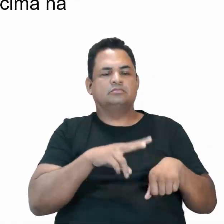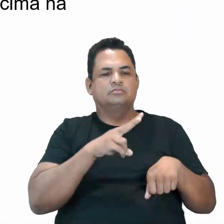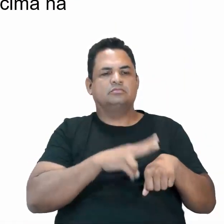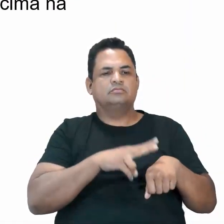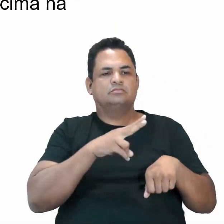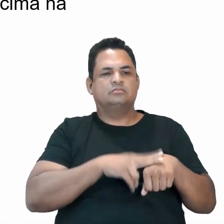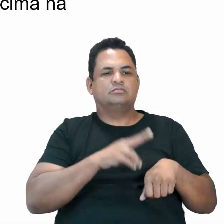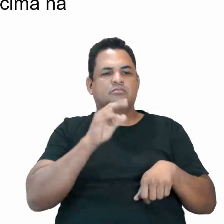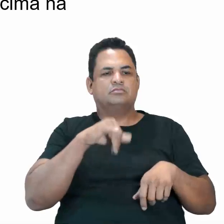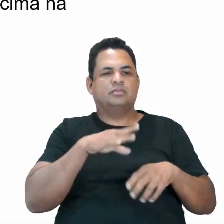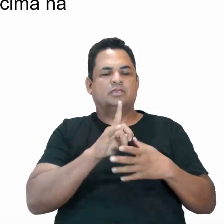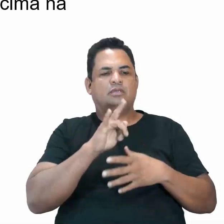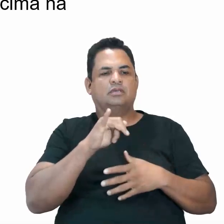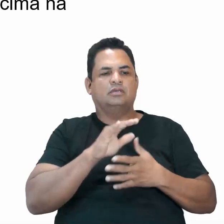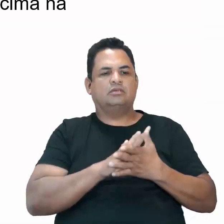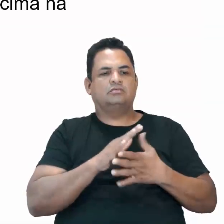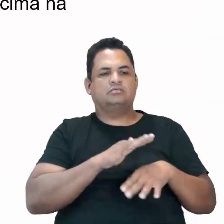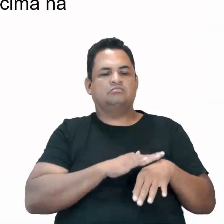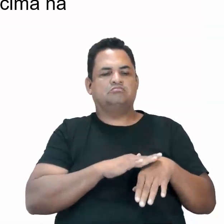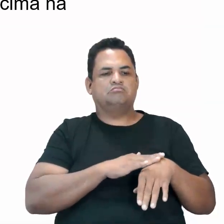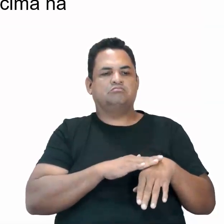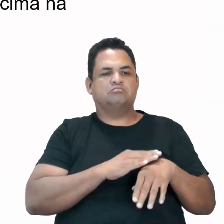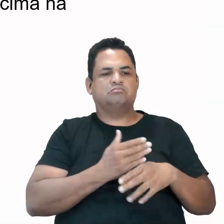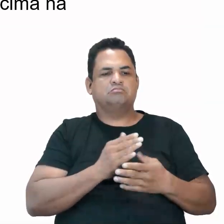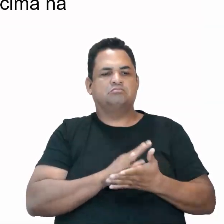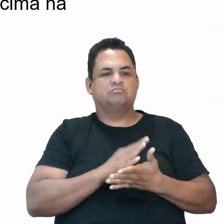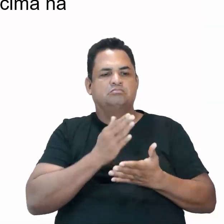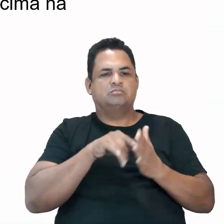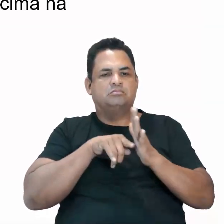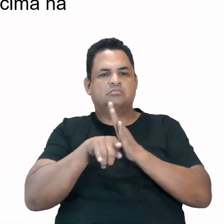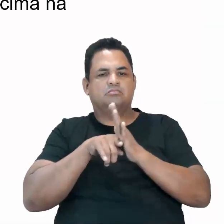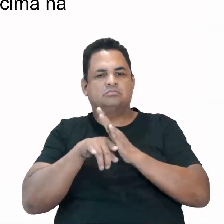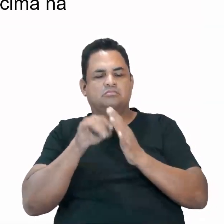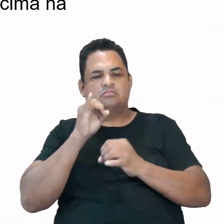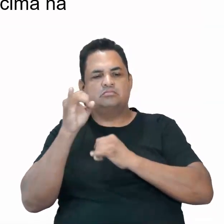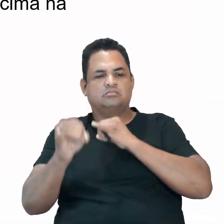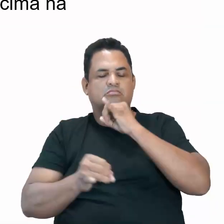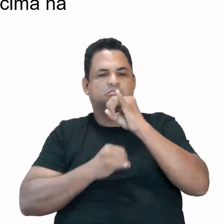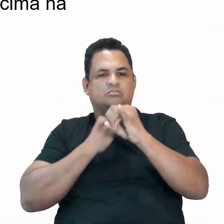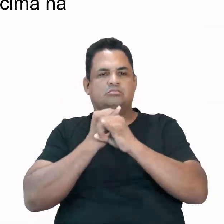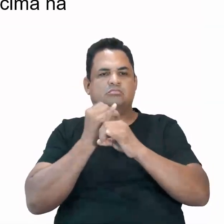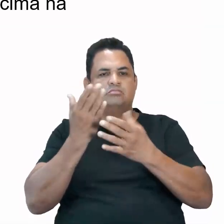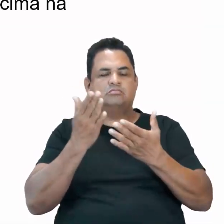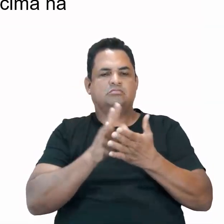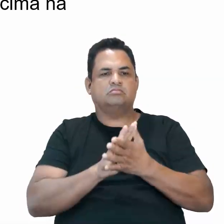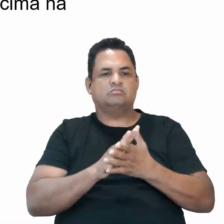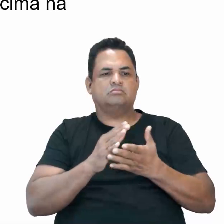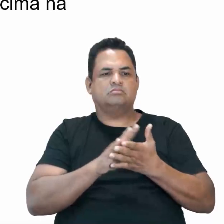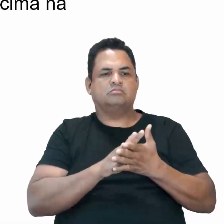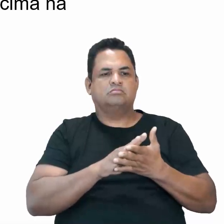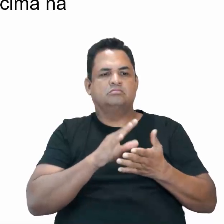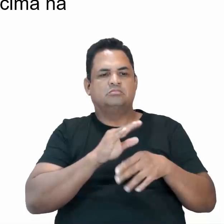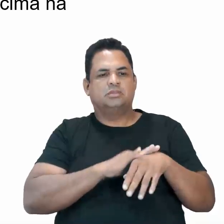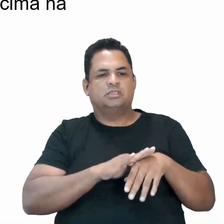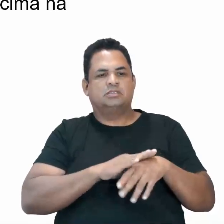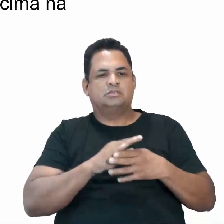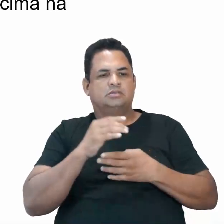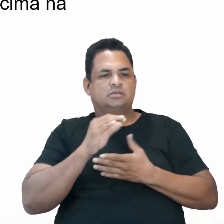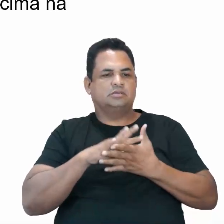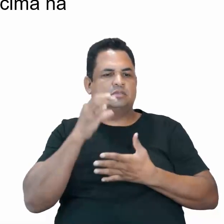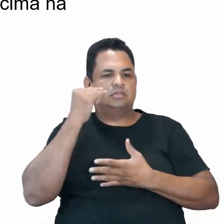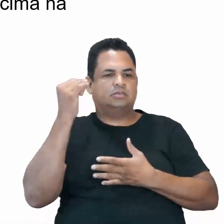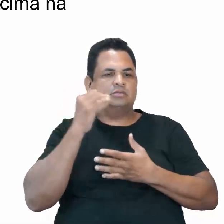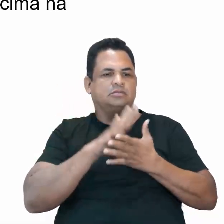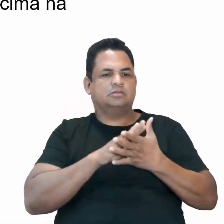mica, lã, alguns de vocês não sabem o que é, uma pesquisa na internet que vão ver direitinho. Pele de gato, seda, papel,